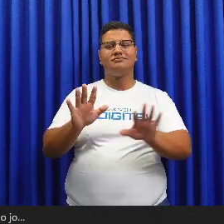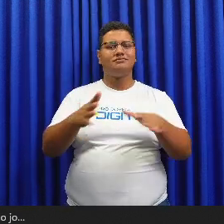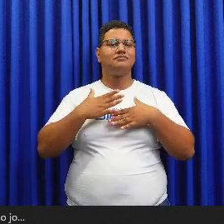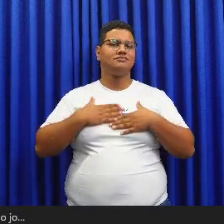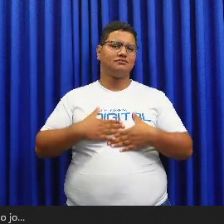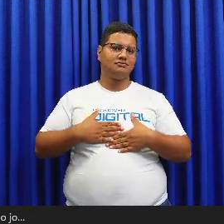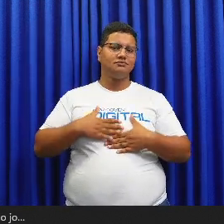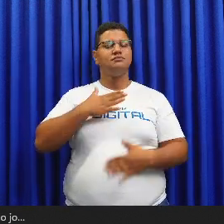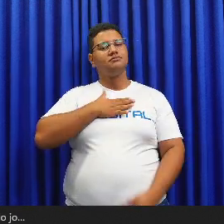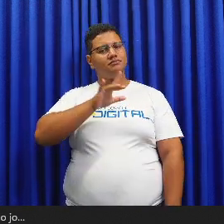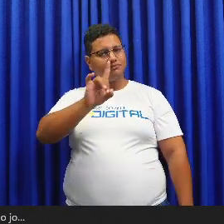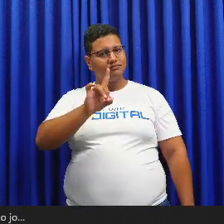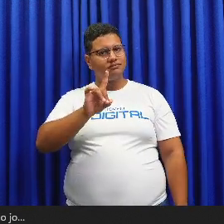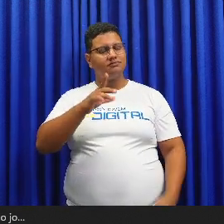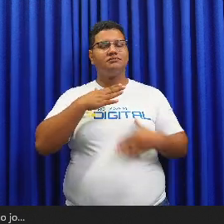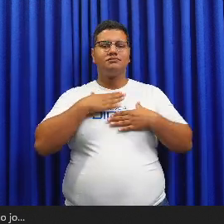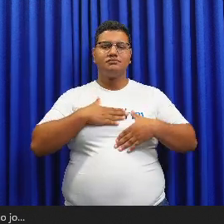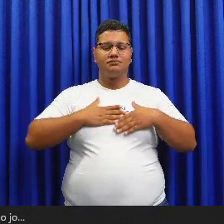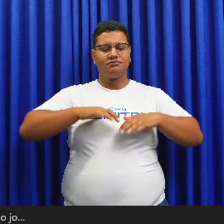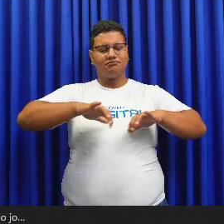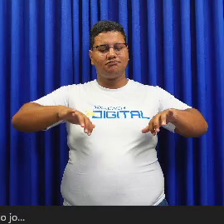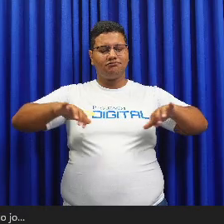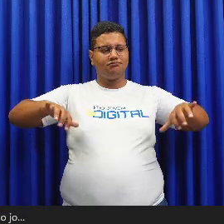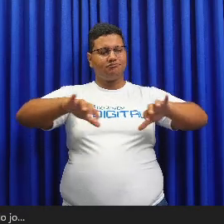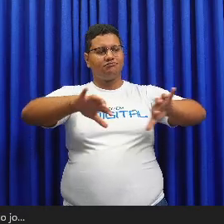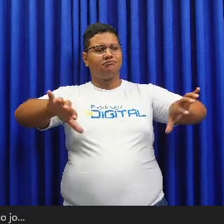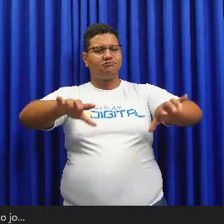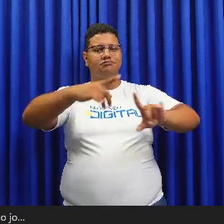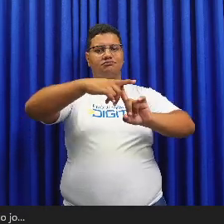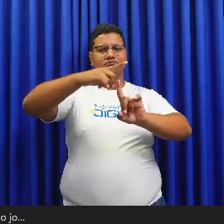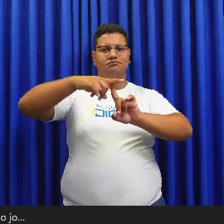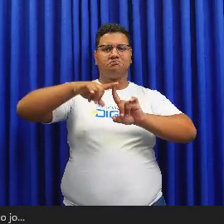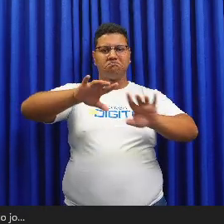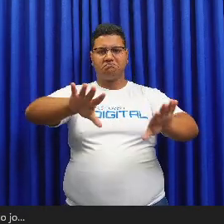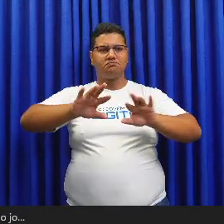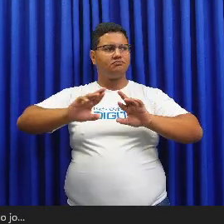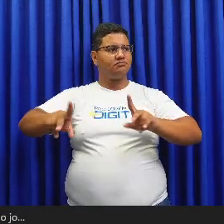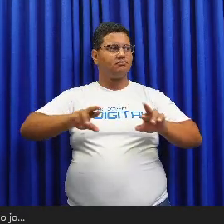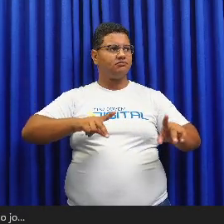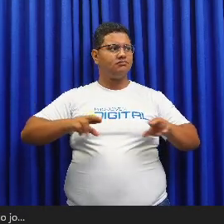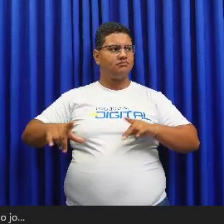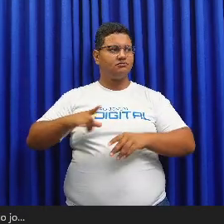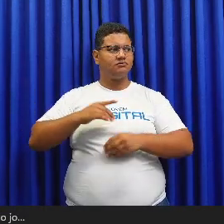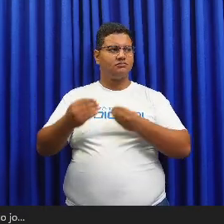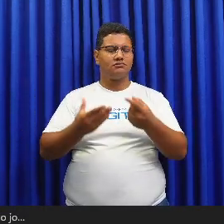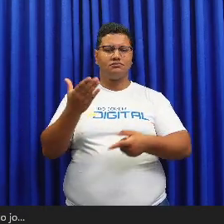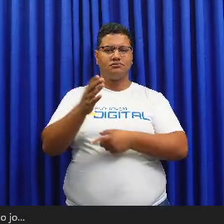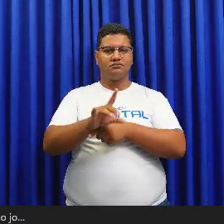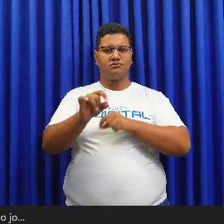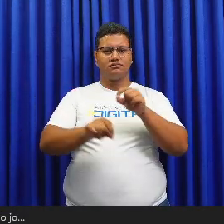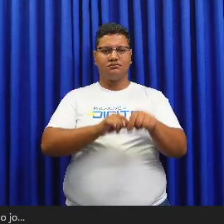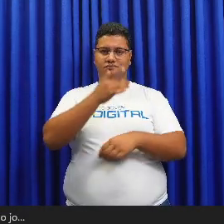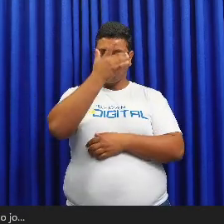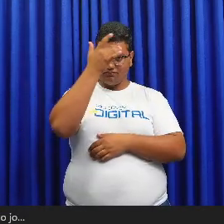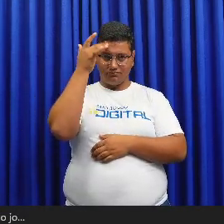amor de Deus. Vamos separar aqui os freela, tá bom? Quem vai postar os stories